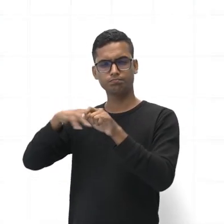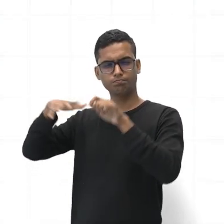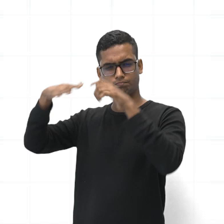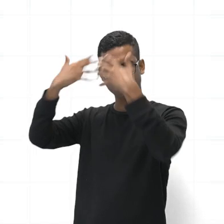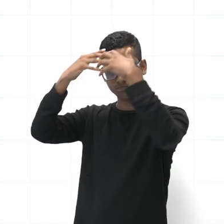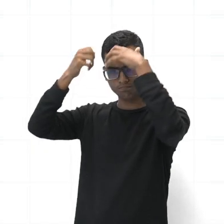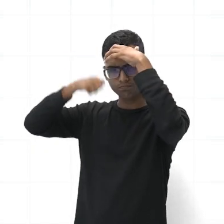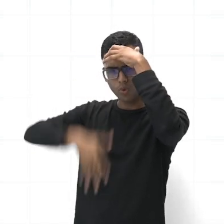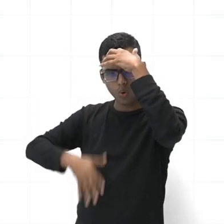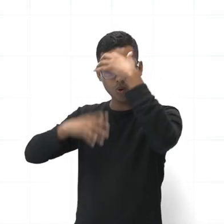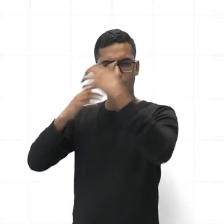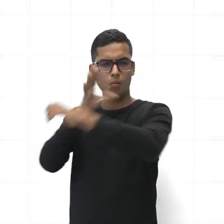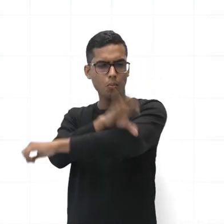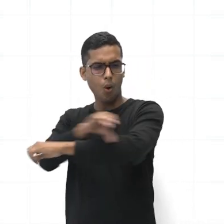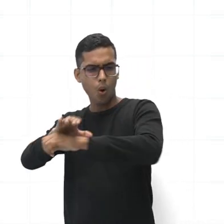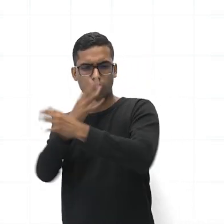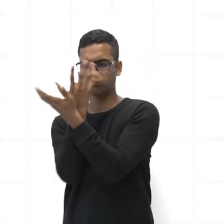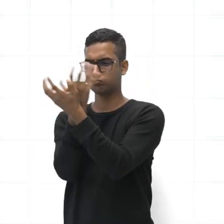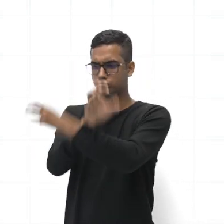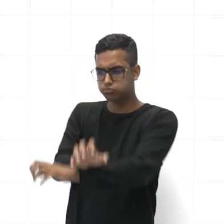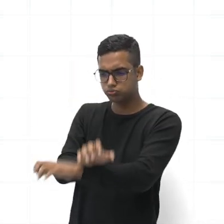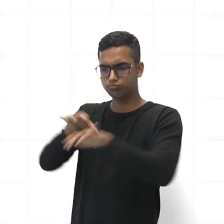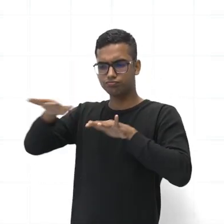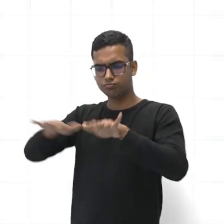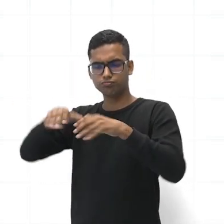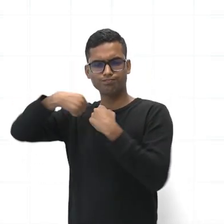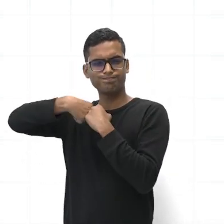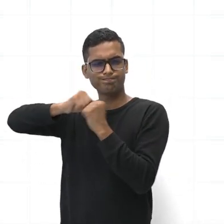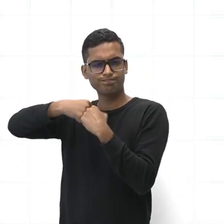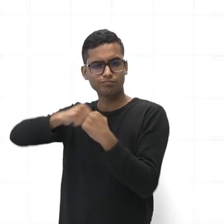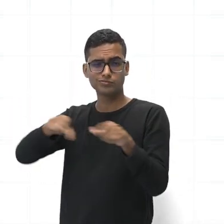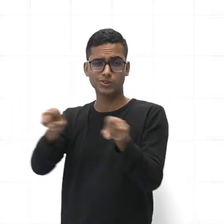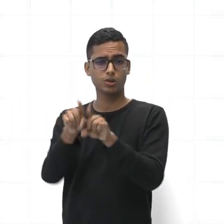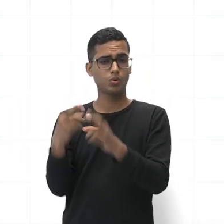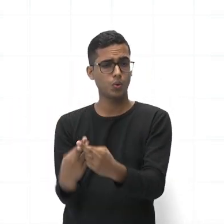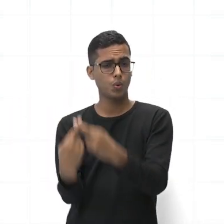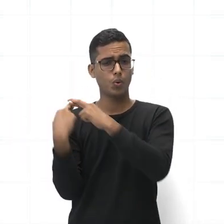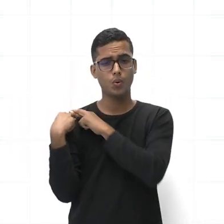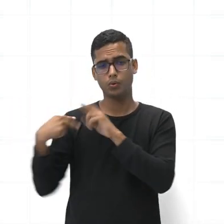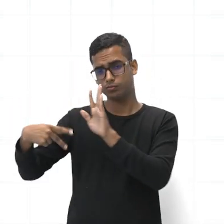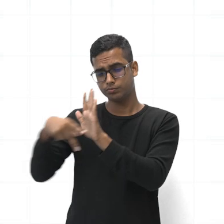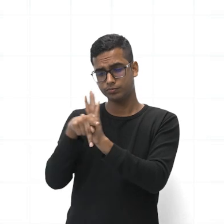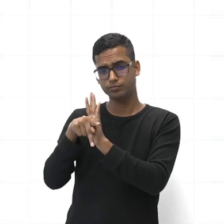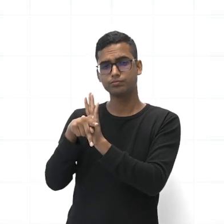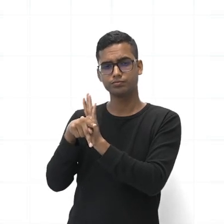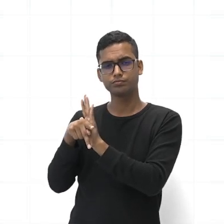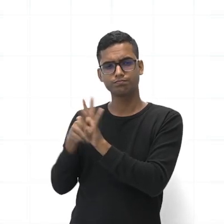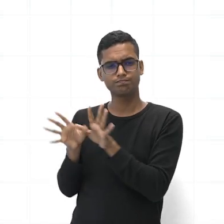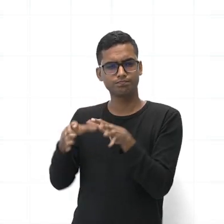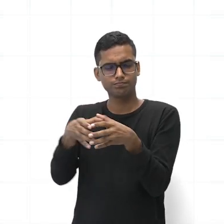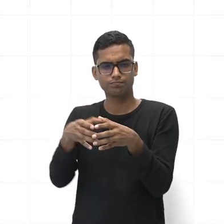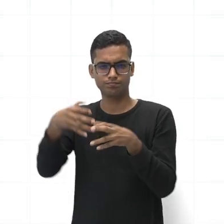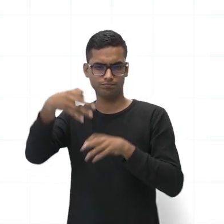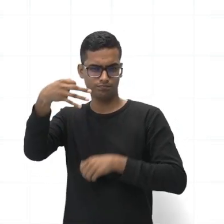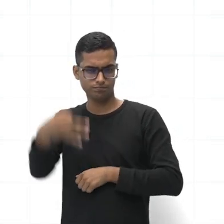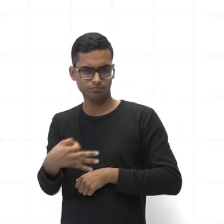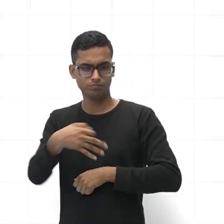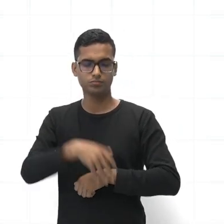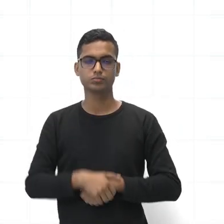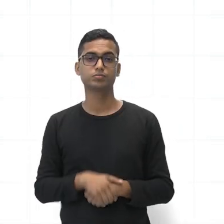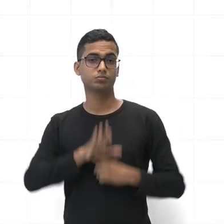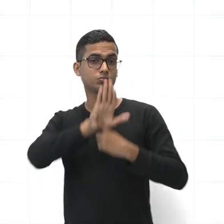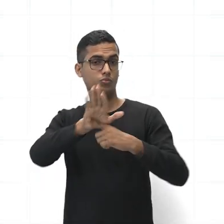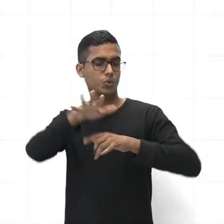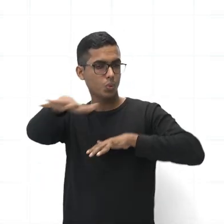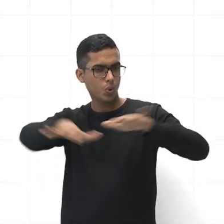pelos ossos, né, músculos e articulações, assume o papel dos músicos dessa orquestra, executando